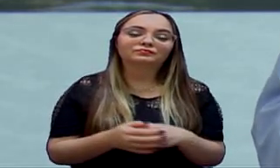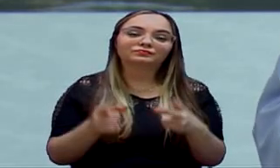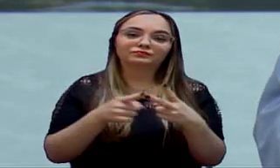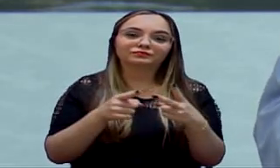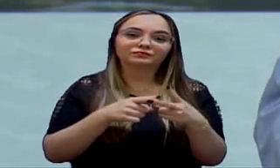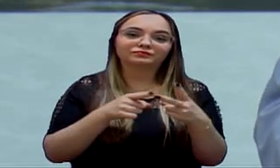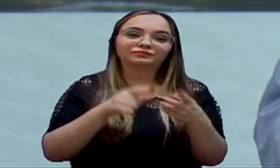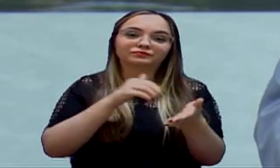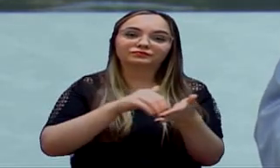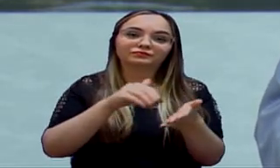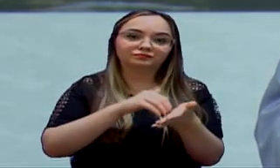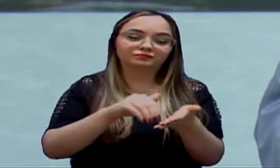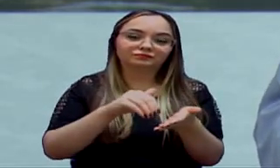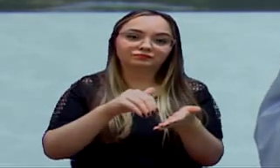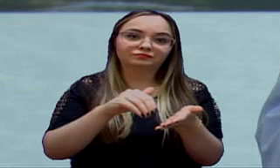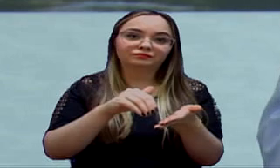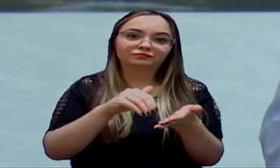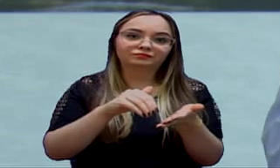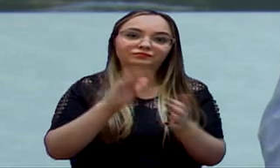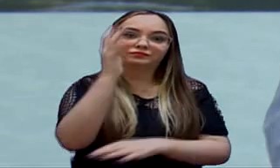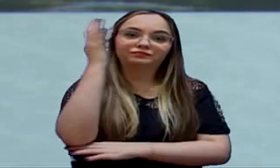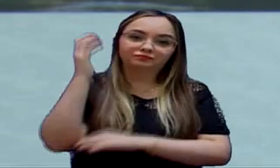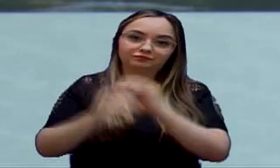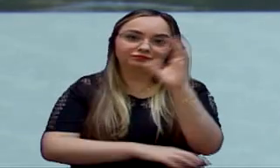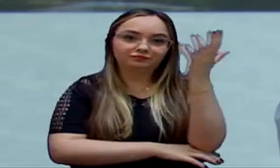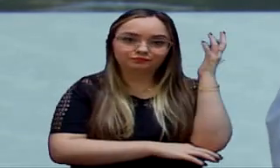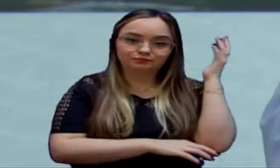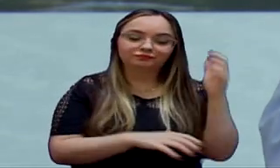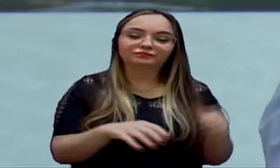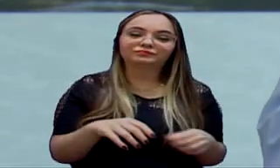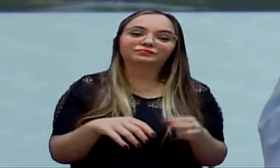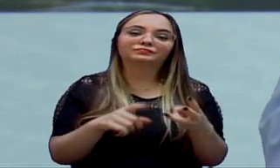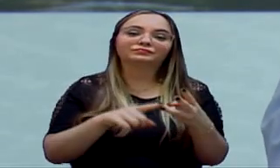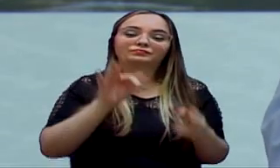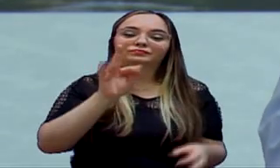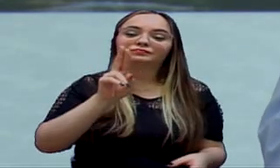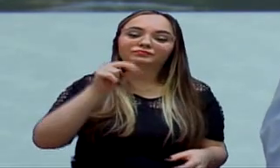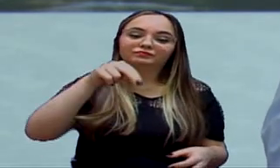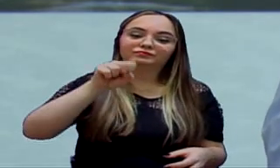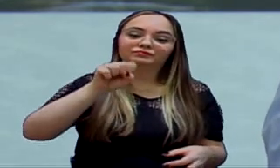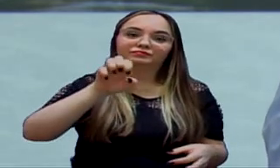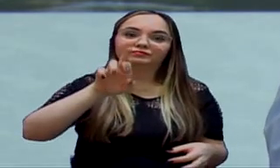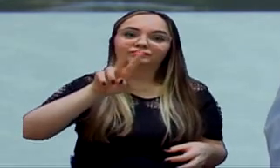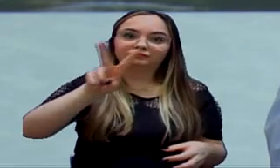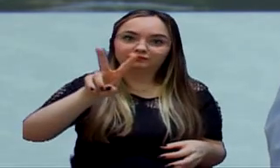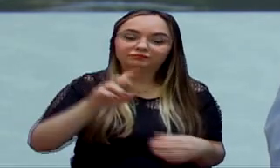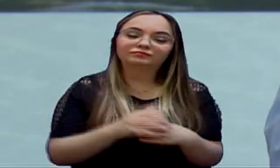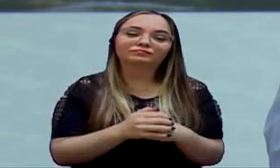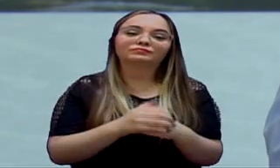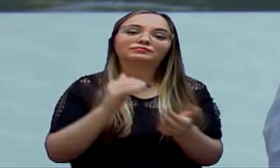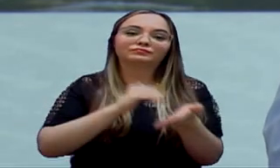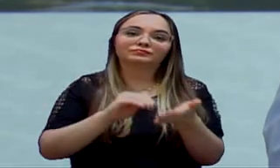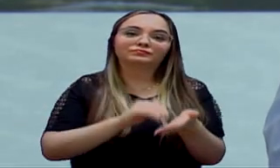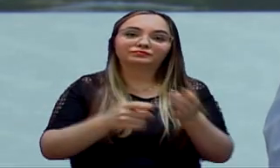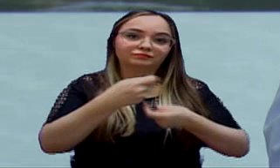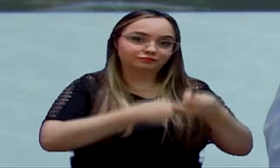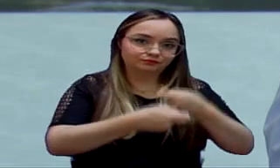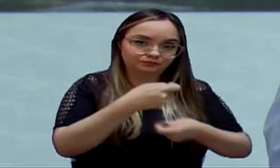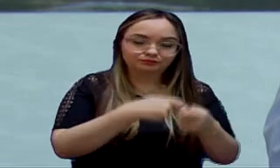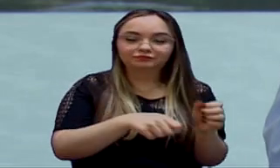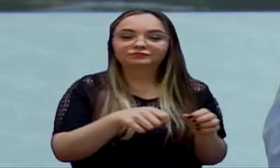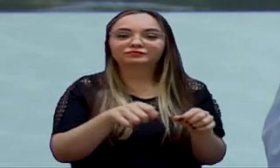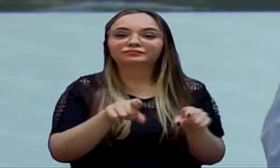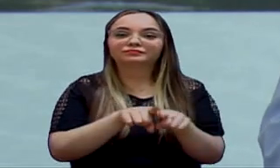a secretaria do meio ambiente a funserv a secretaria de administração Secretaria de